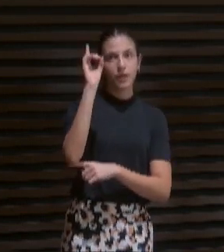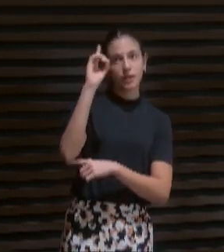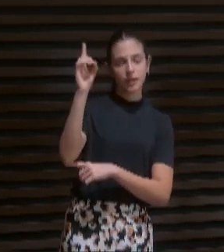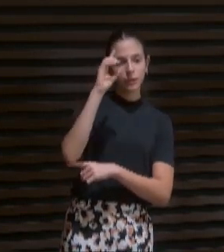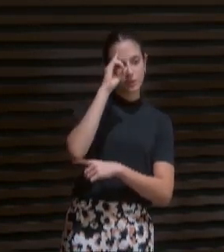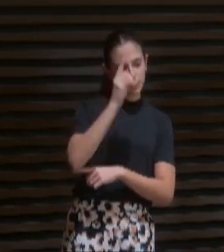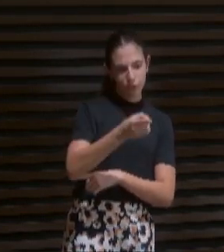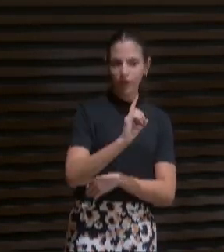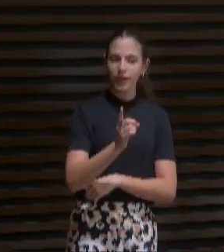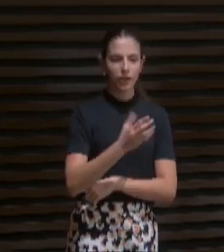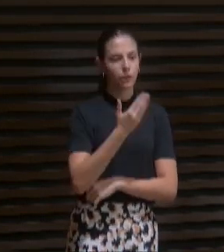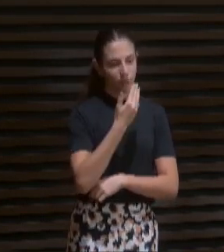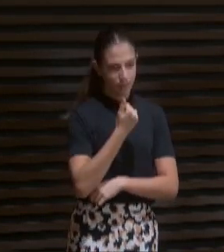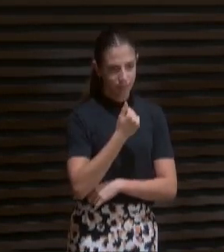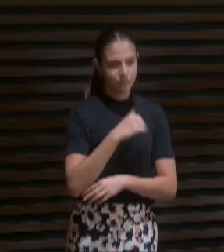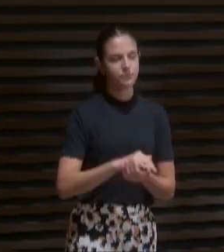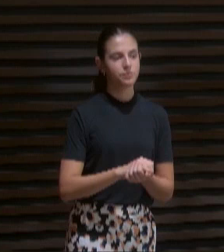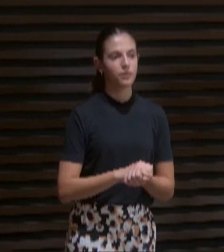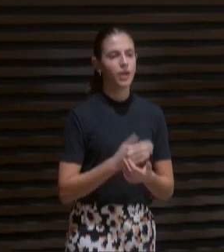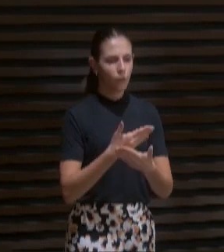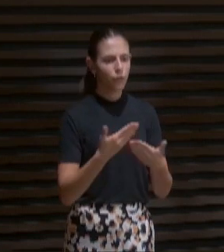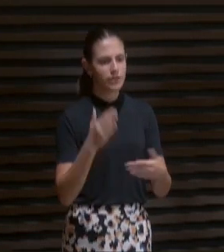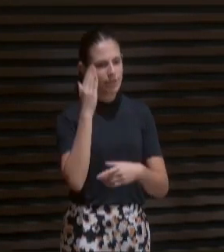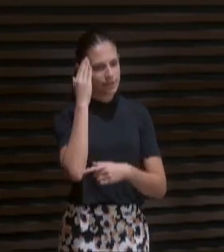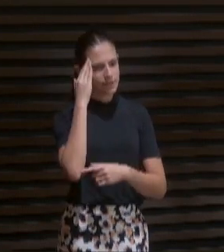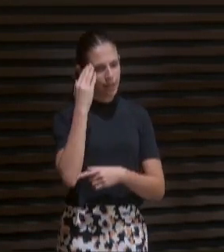Vocês sabem qual é o fruto que ela comeu?